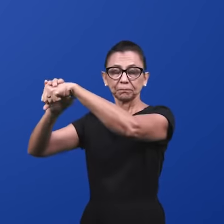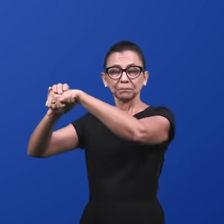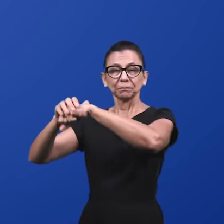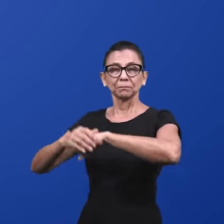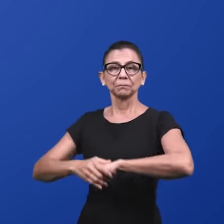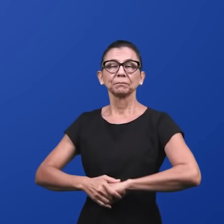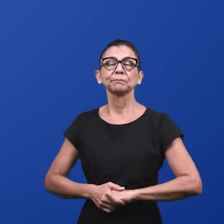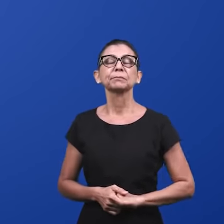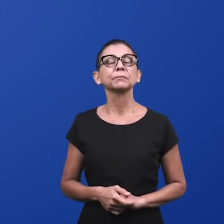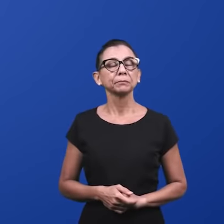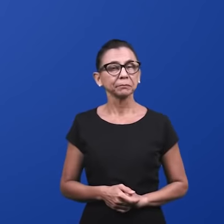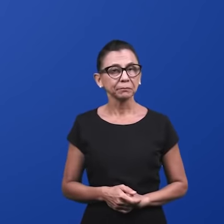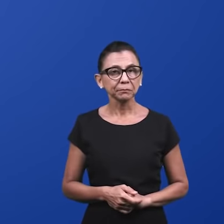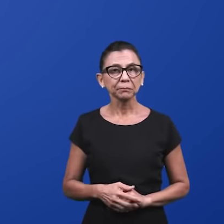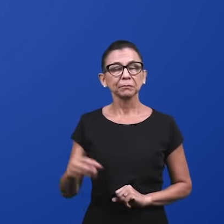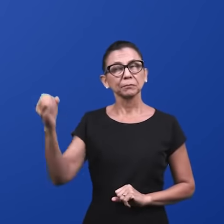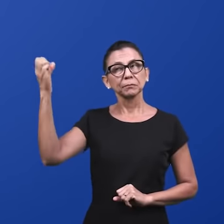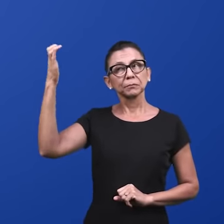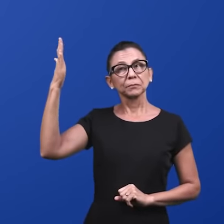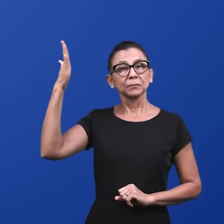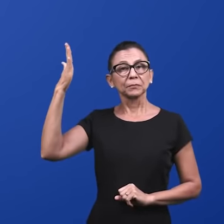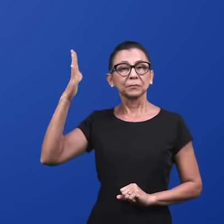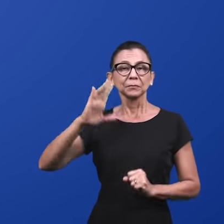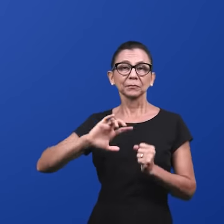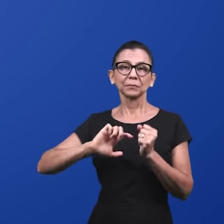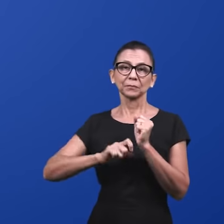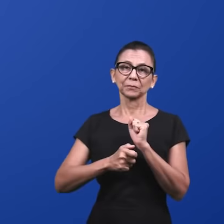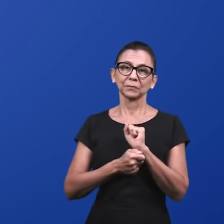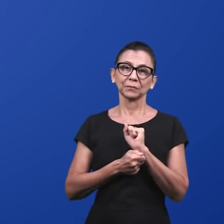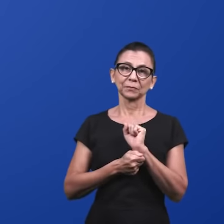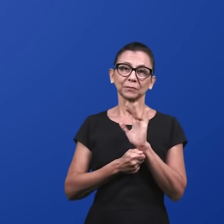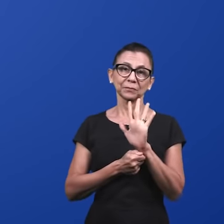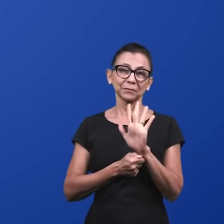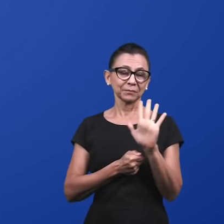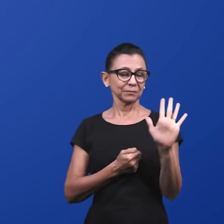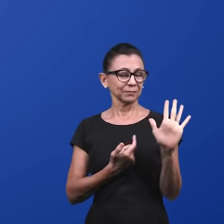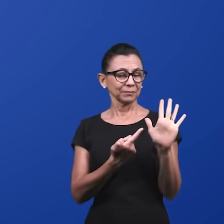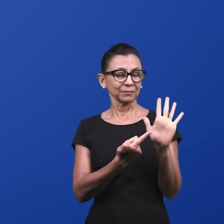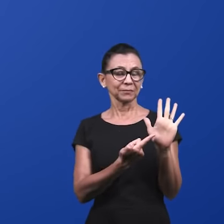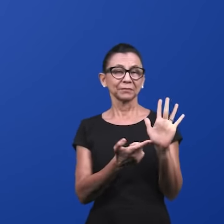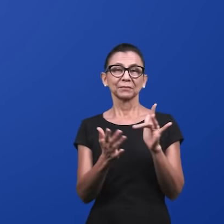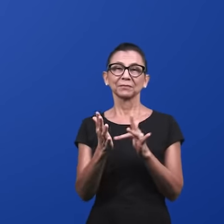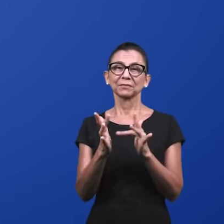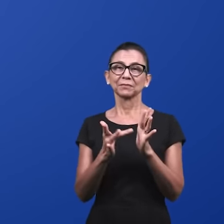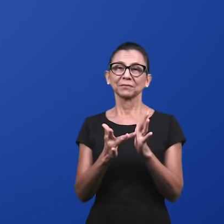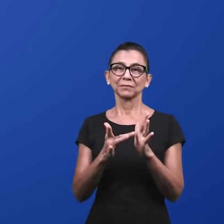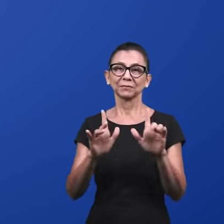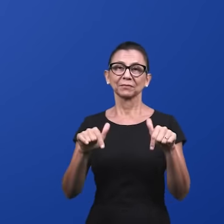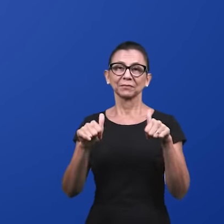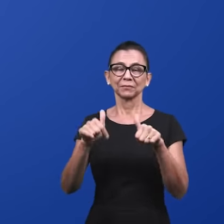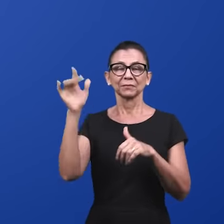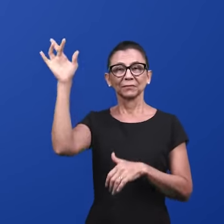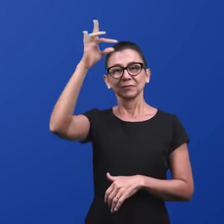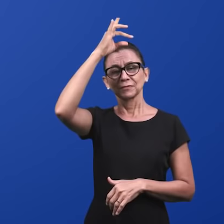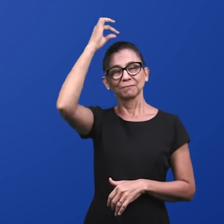vontade de Deus nos revelar esse mistério, que é o Senhor Jesus, através do Espírito Santo. Então nós não